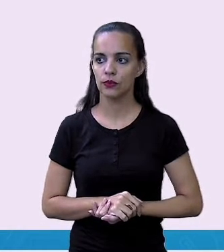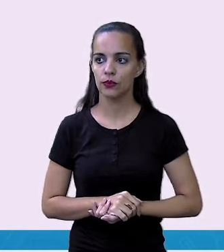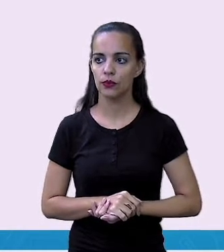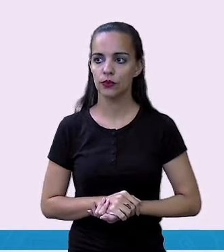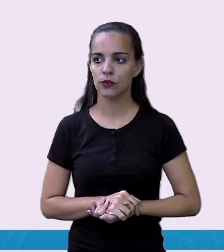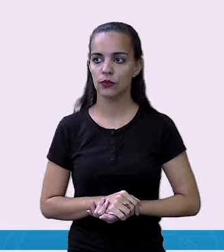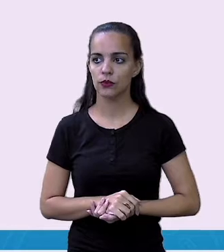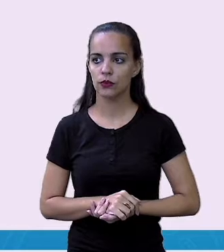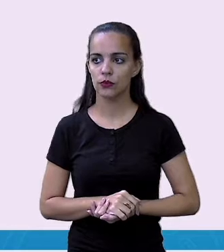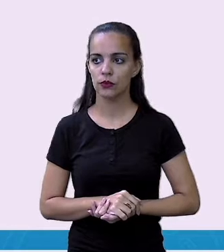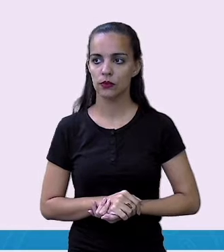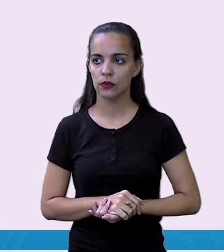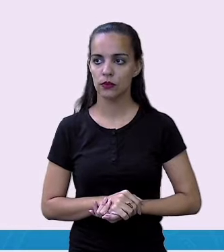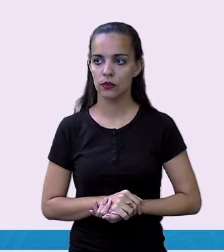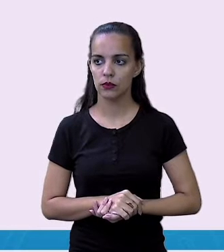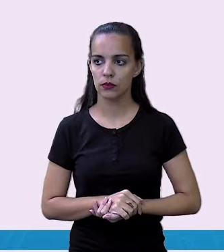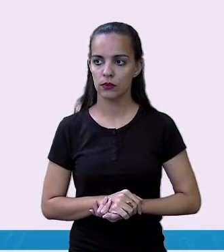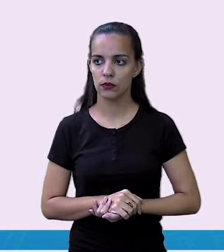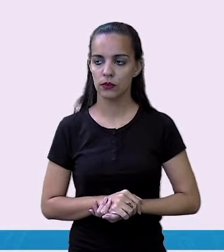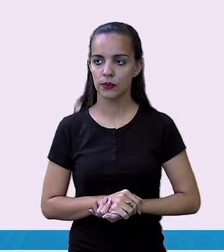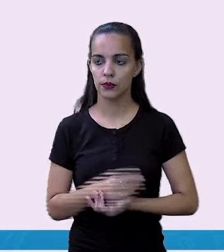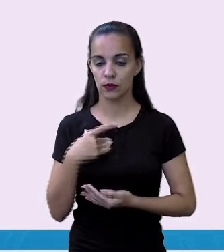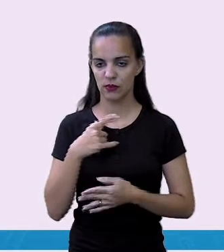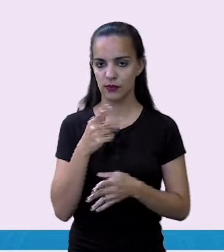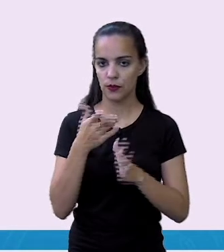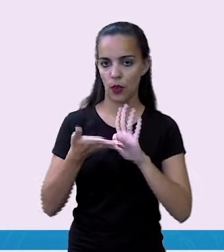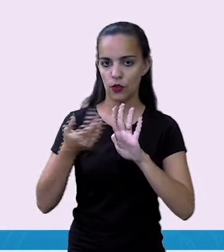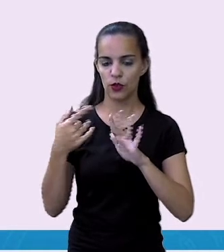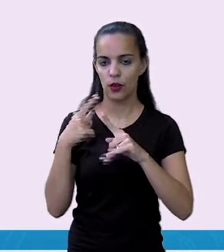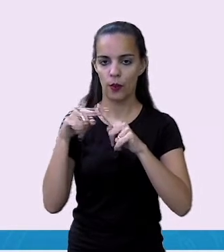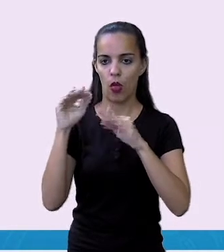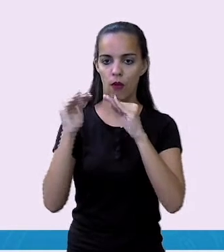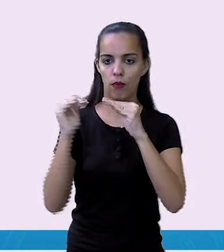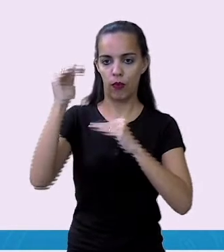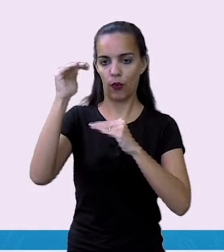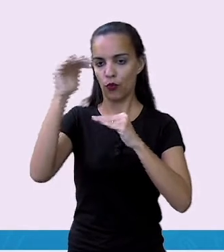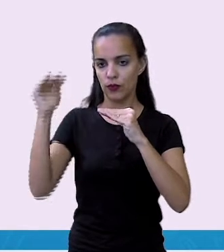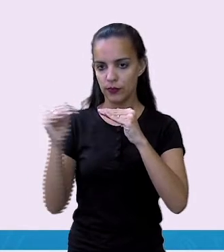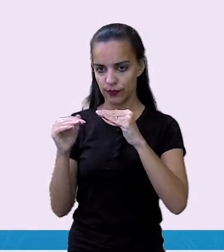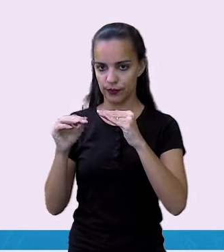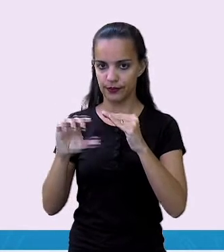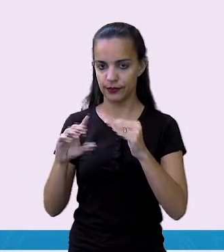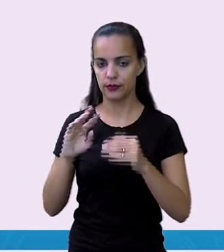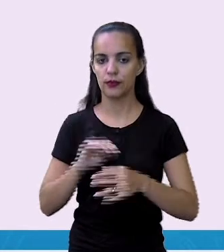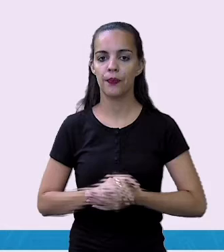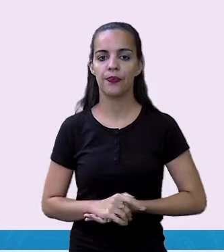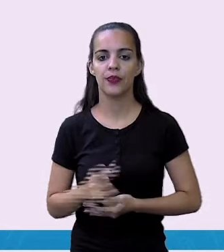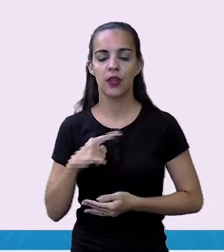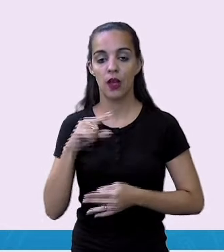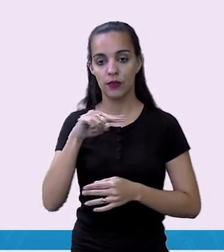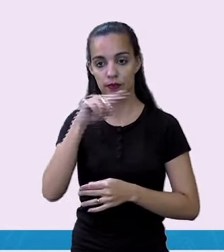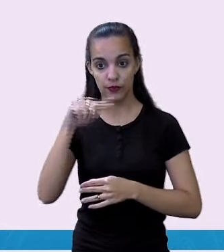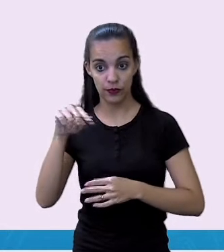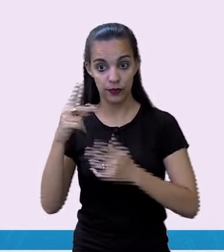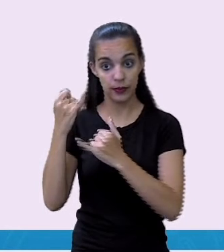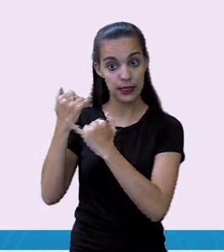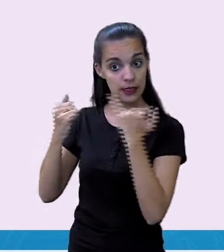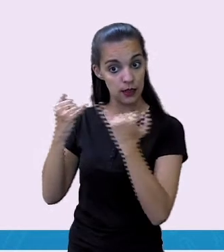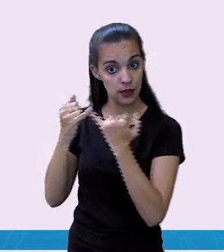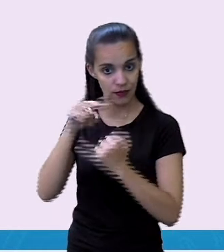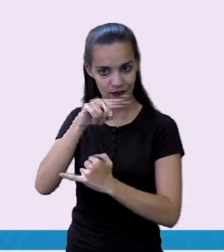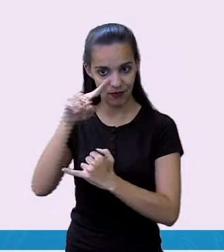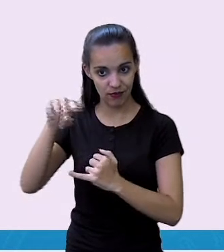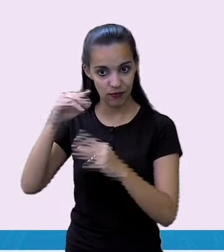B, ele tem que estar aqui, né? ABC é semelhante ao